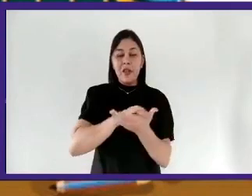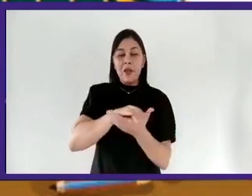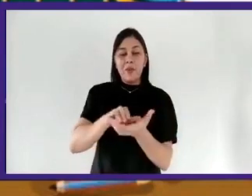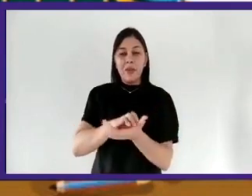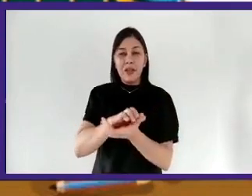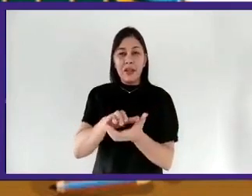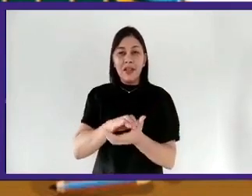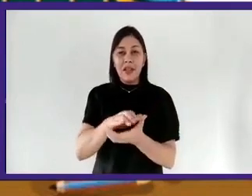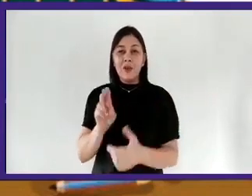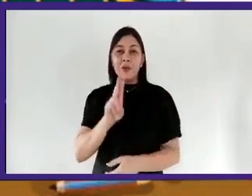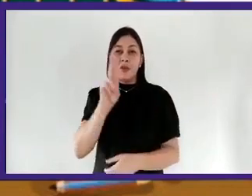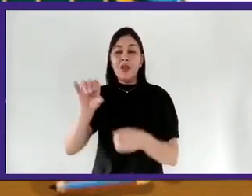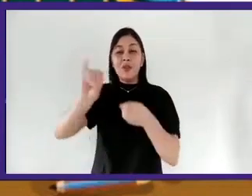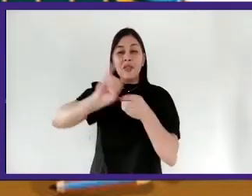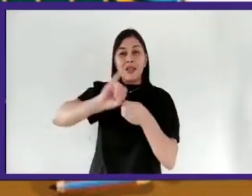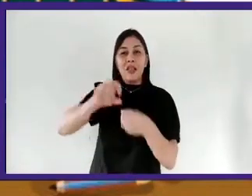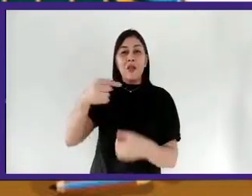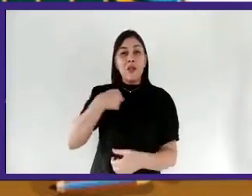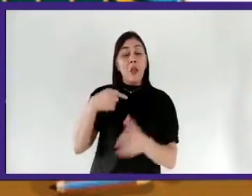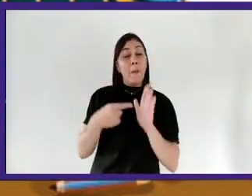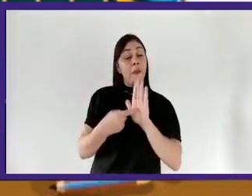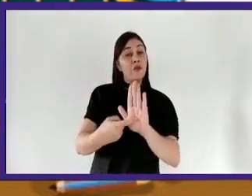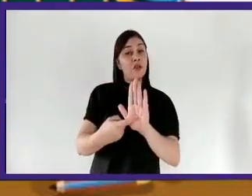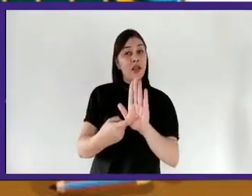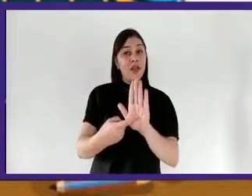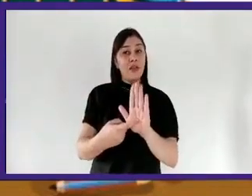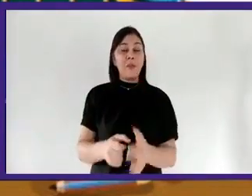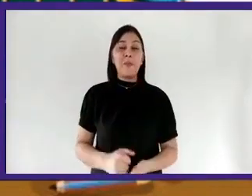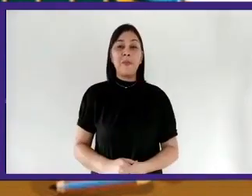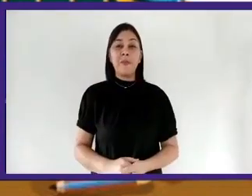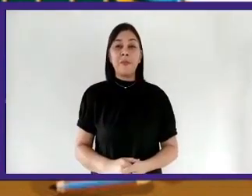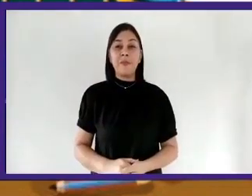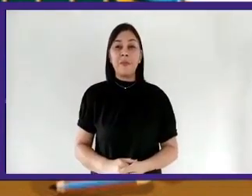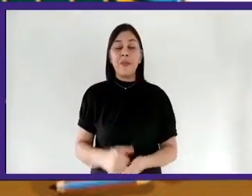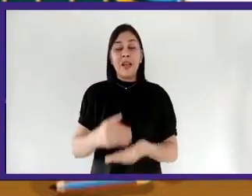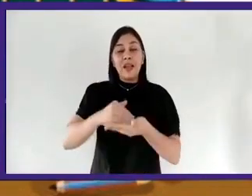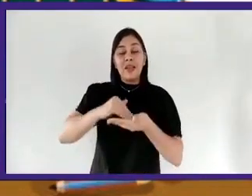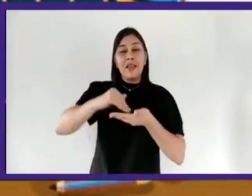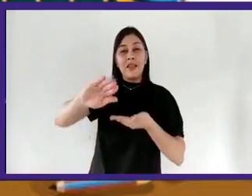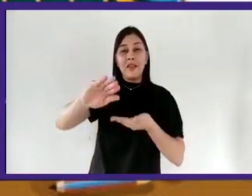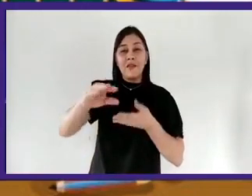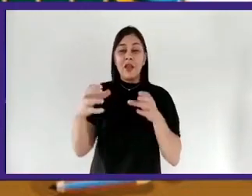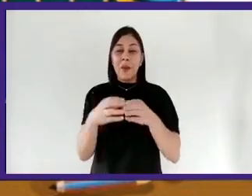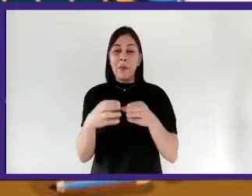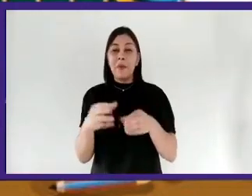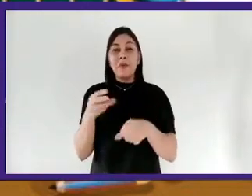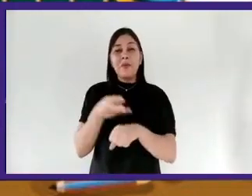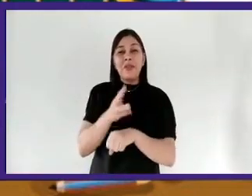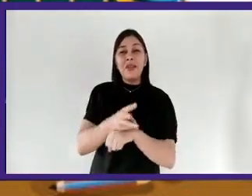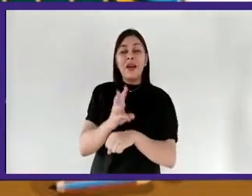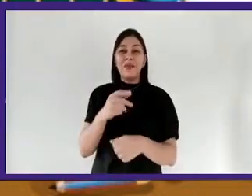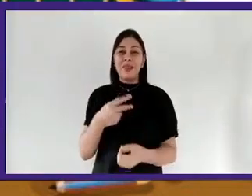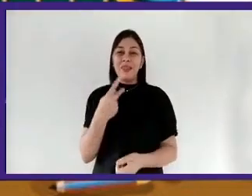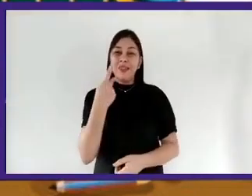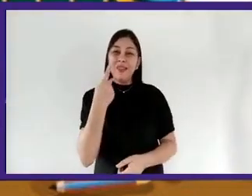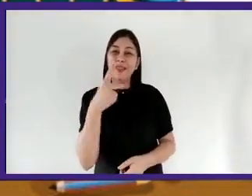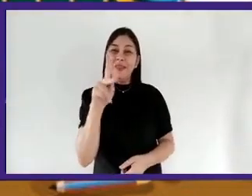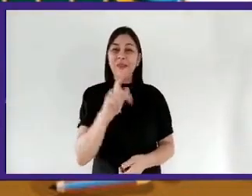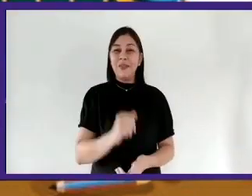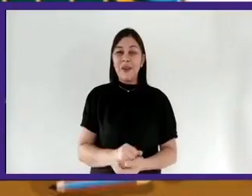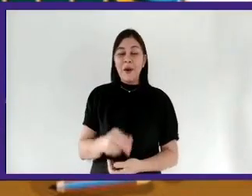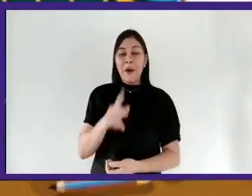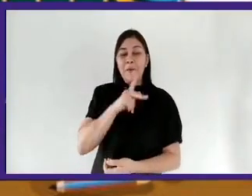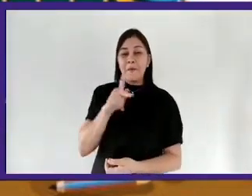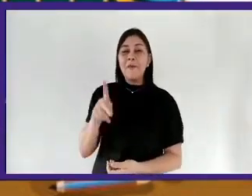receita do brigadeiro usando os ingredientes que eu mostrei para vocês e envia para o grupo da sua turminha,